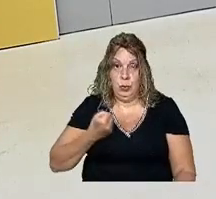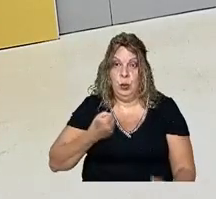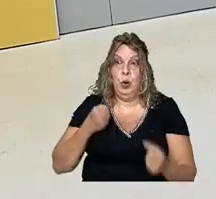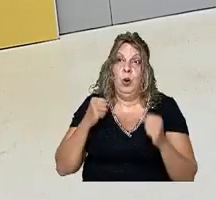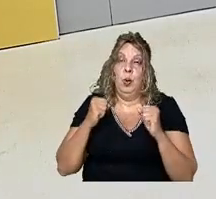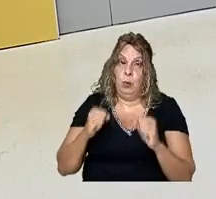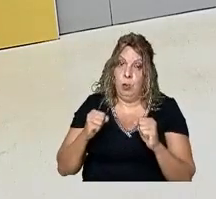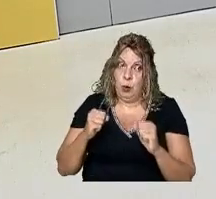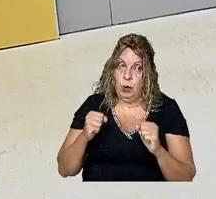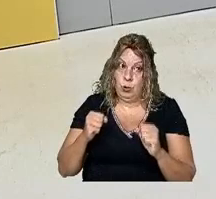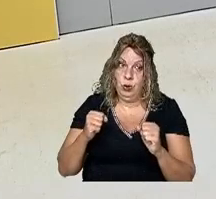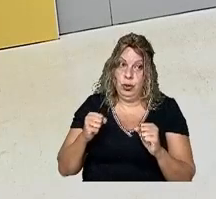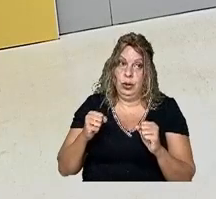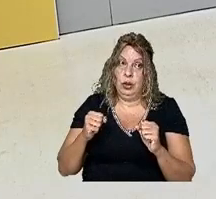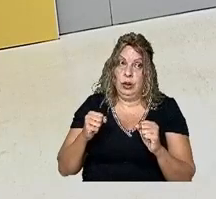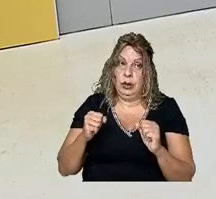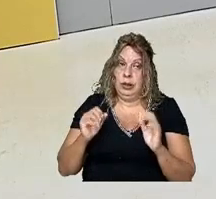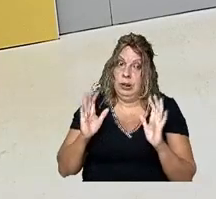representar,